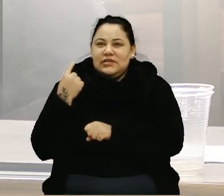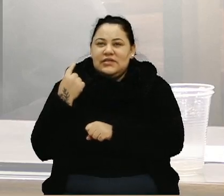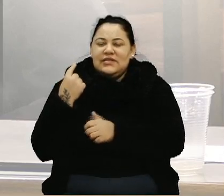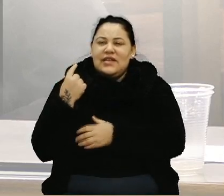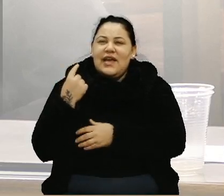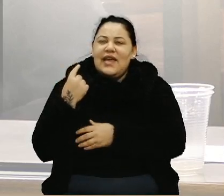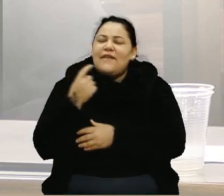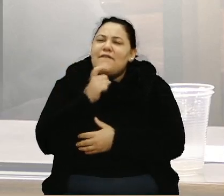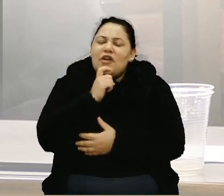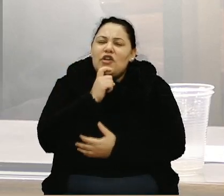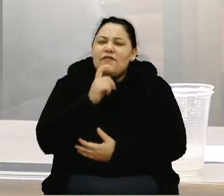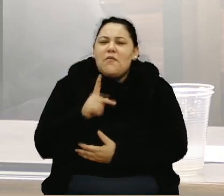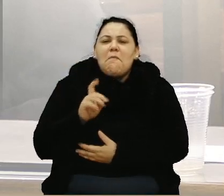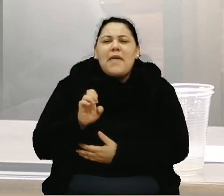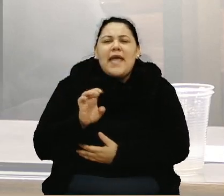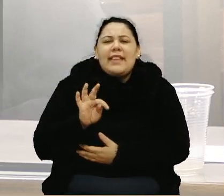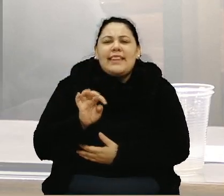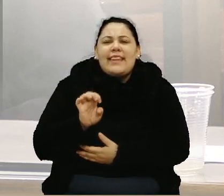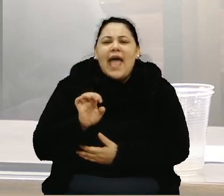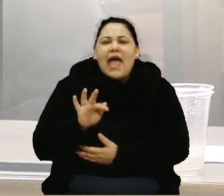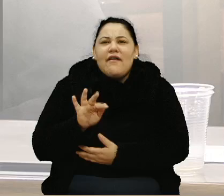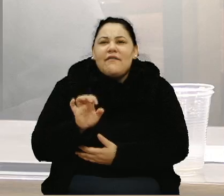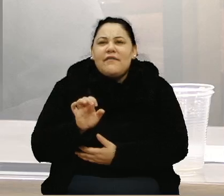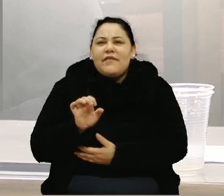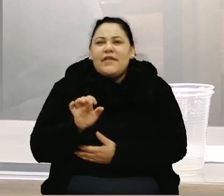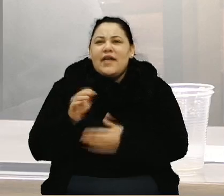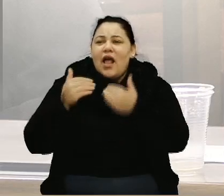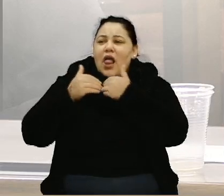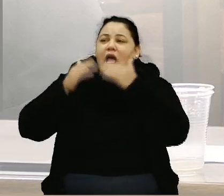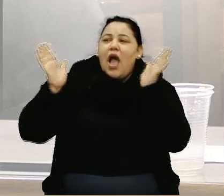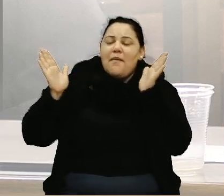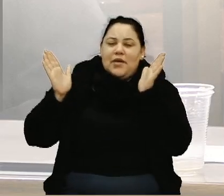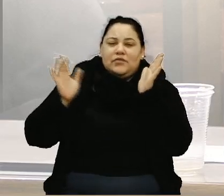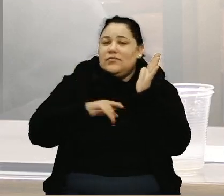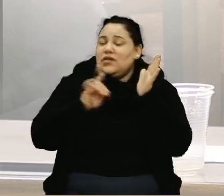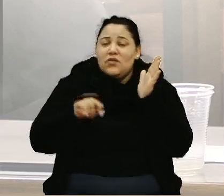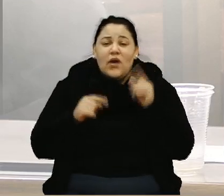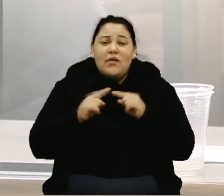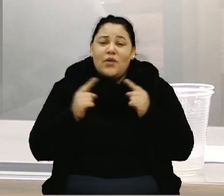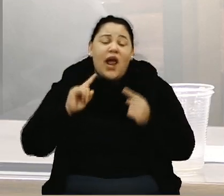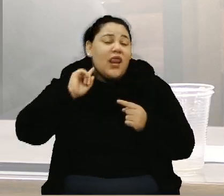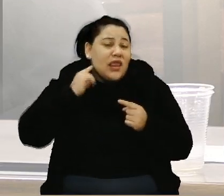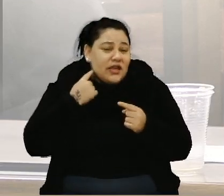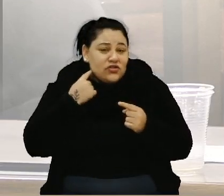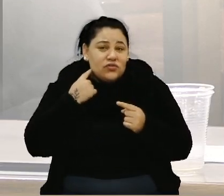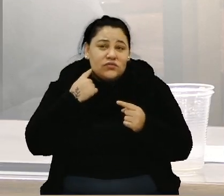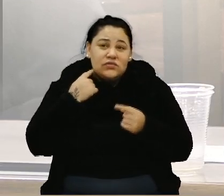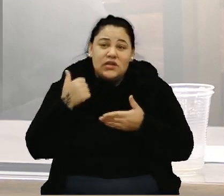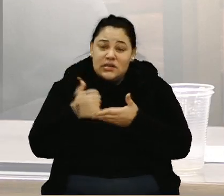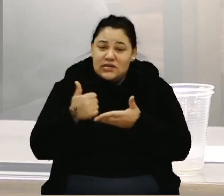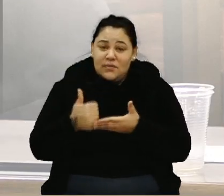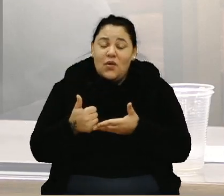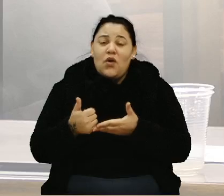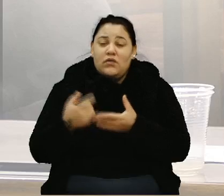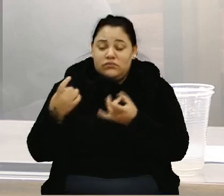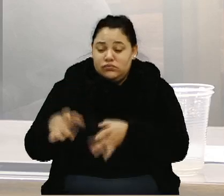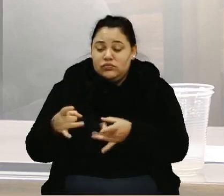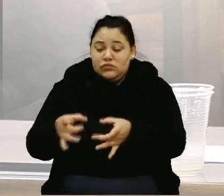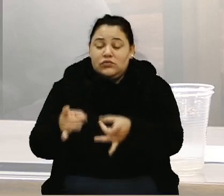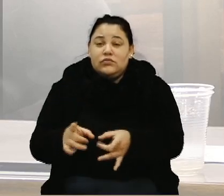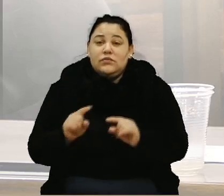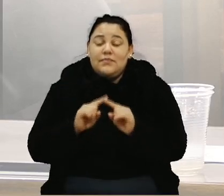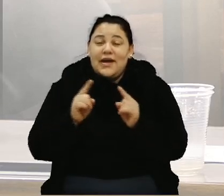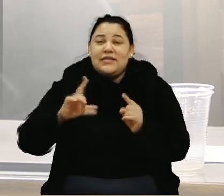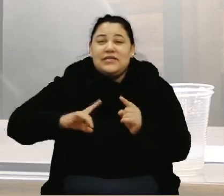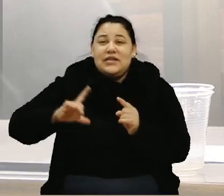céu aberto. Mas não é lixão por causa das pessoas que moram ali. Eles contribuem um pouco com os resíduos. Mas tem,